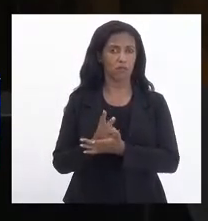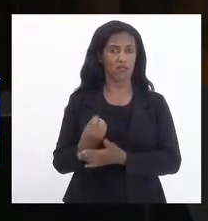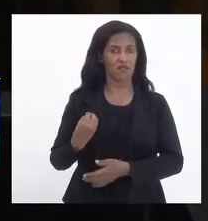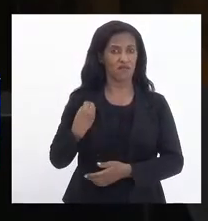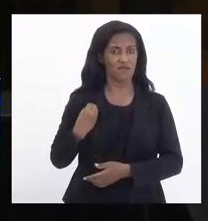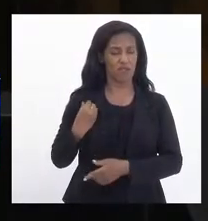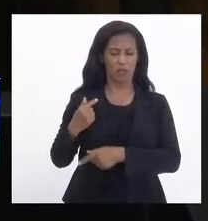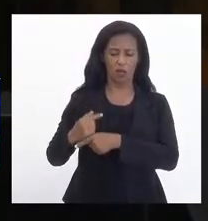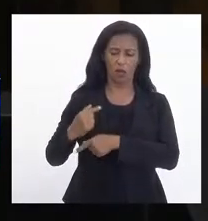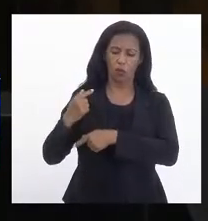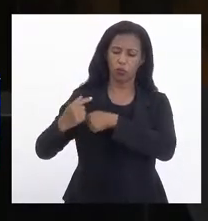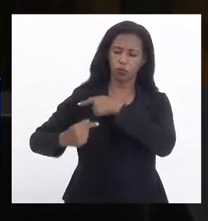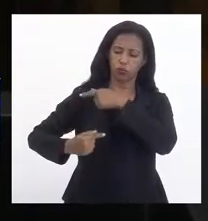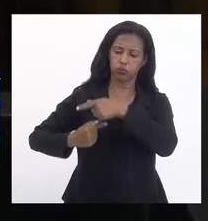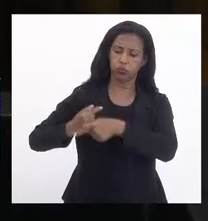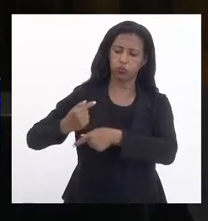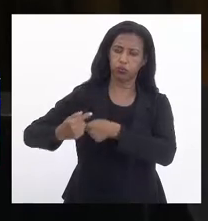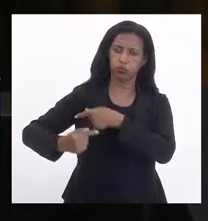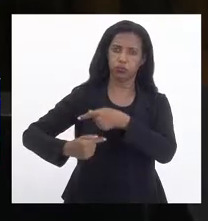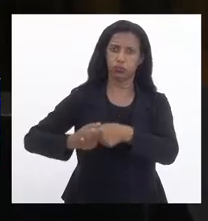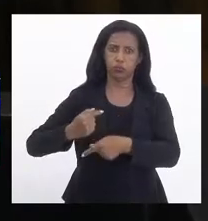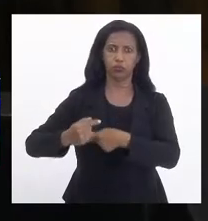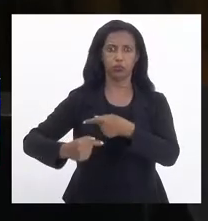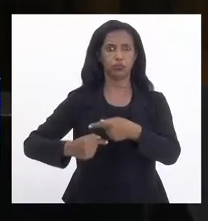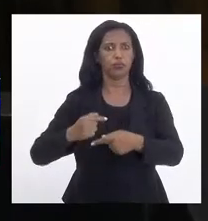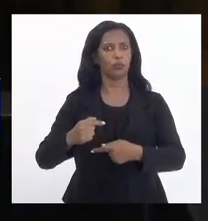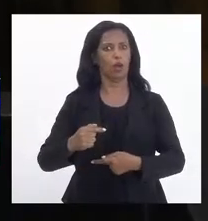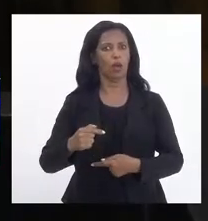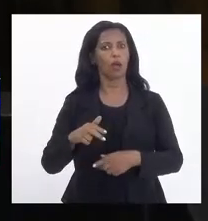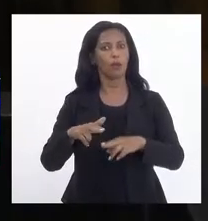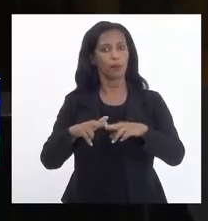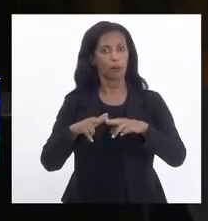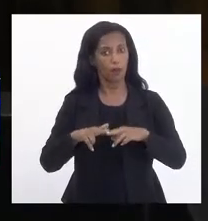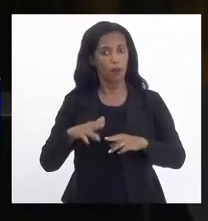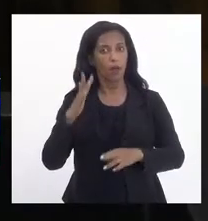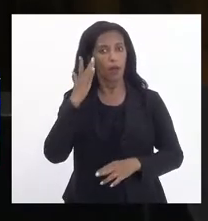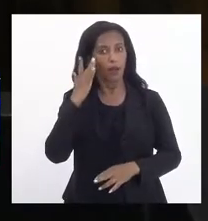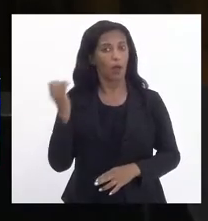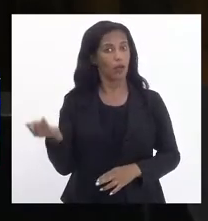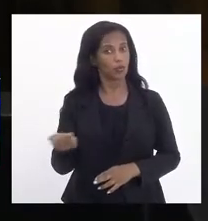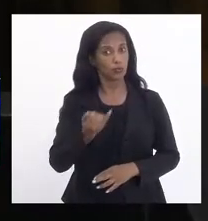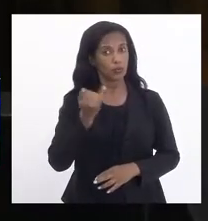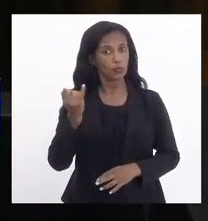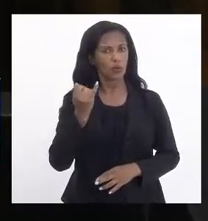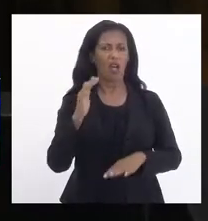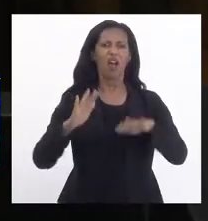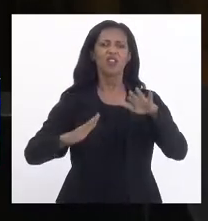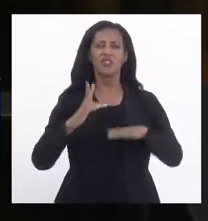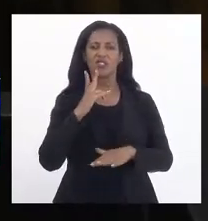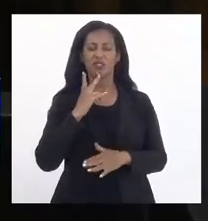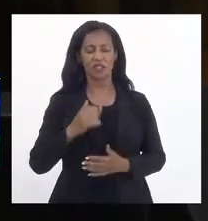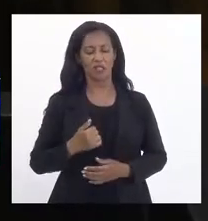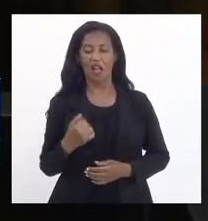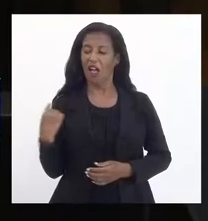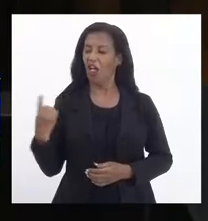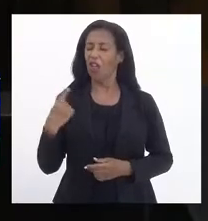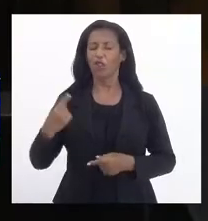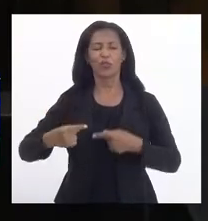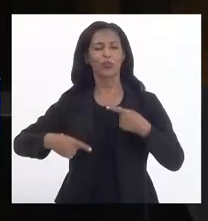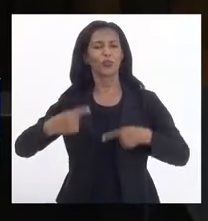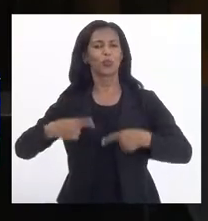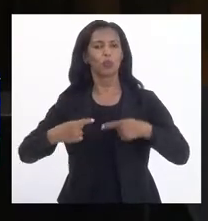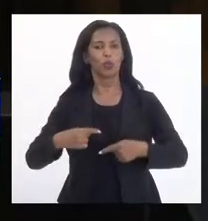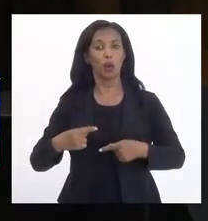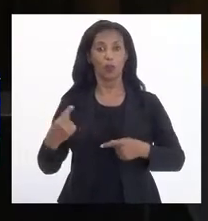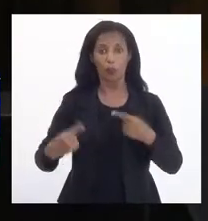geração. E por isso eu acho muito importante, porque às vezes a gente fala assim, somos políticos, mas o político ele tem que